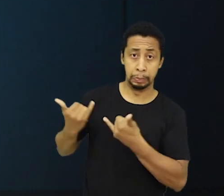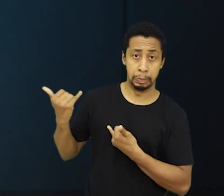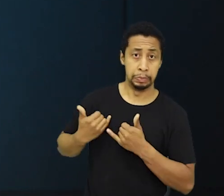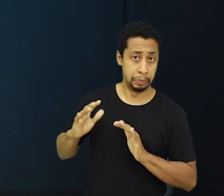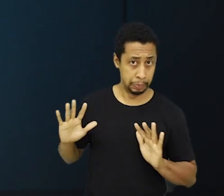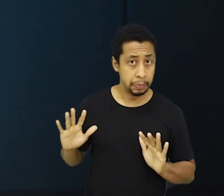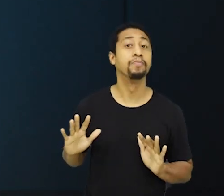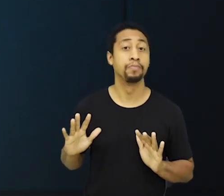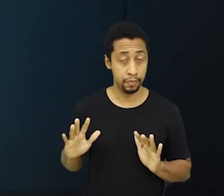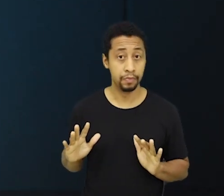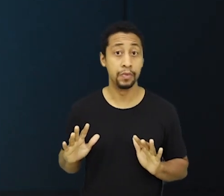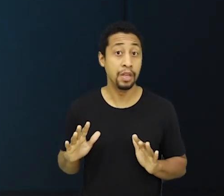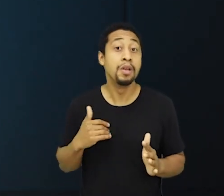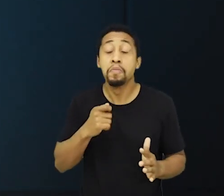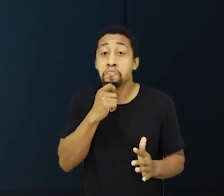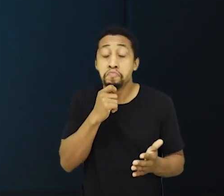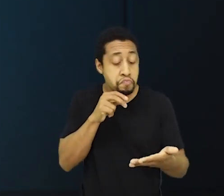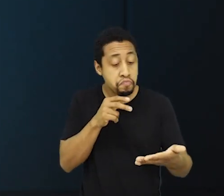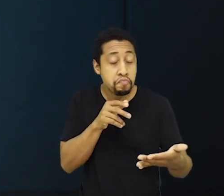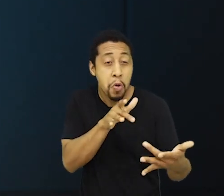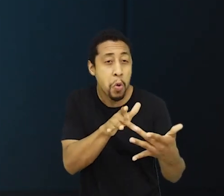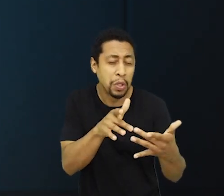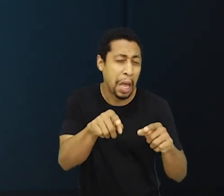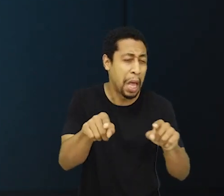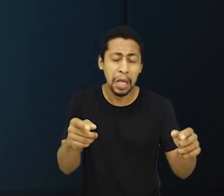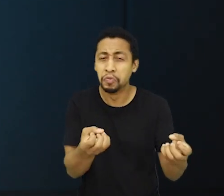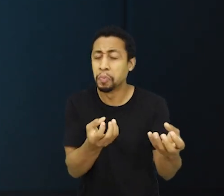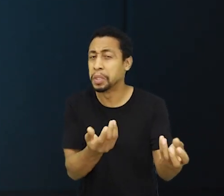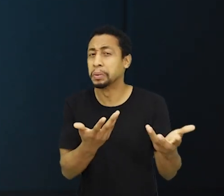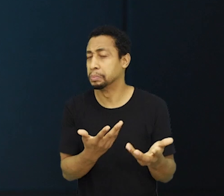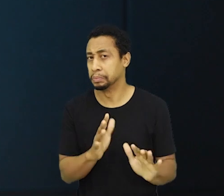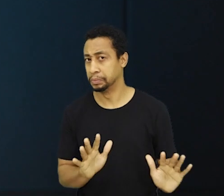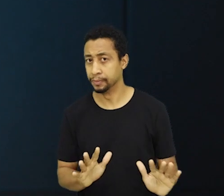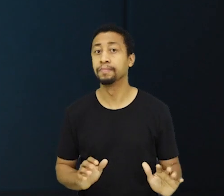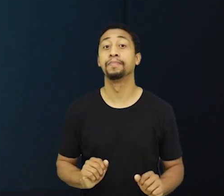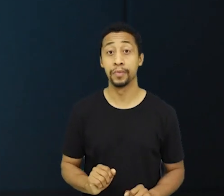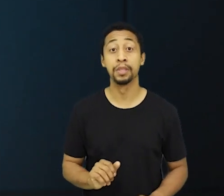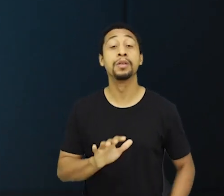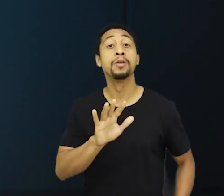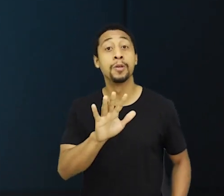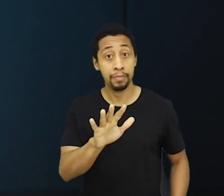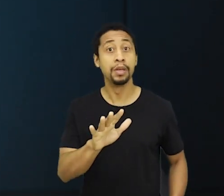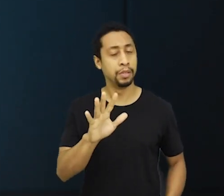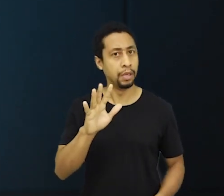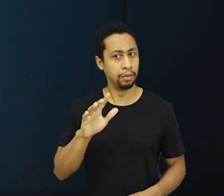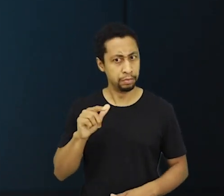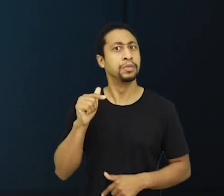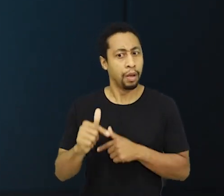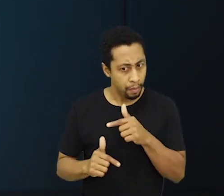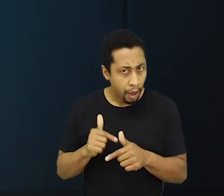Essa parte eu não tive contato maior. E esse trabalho da sentença de fazer